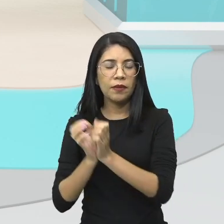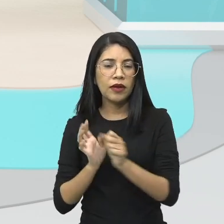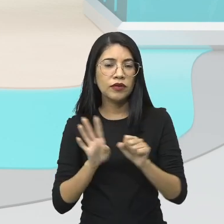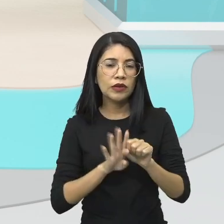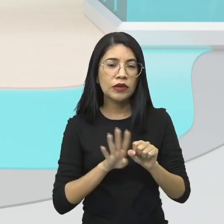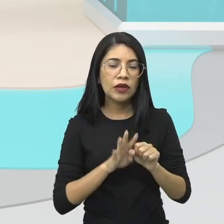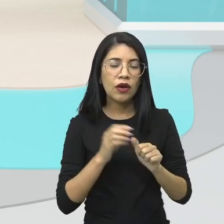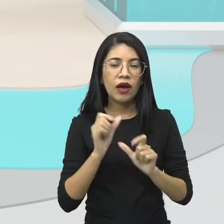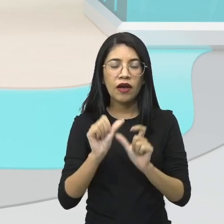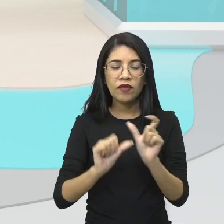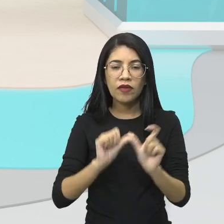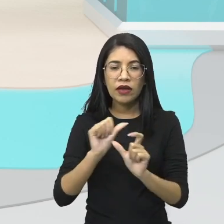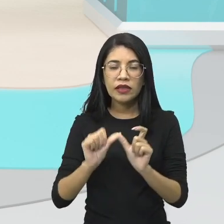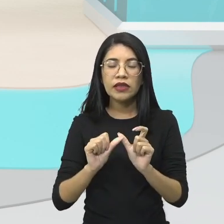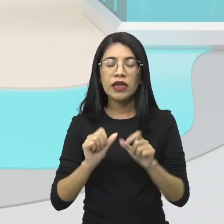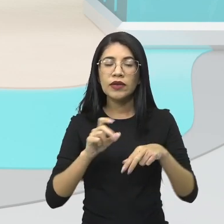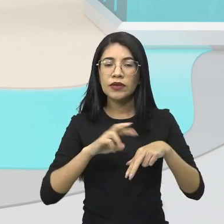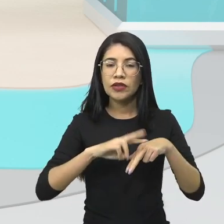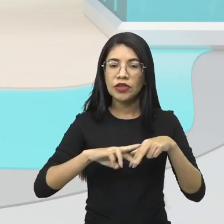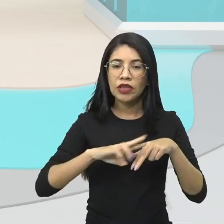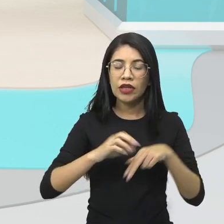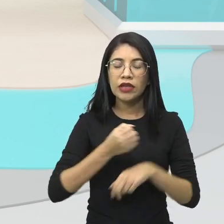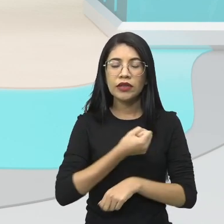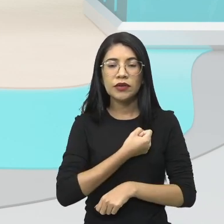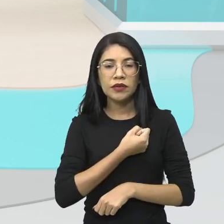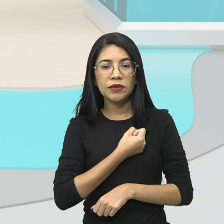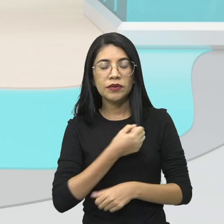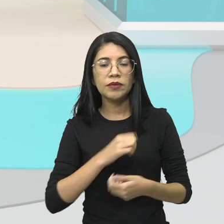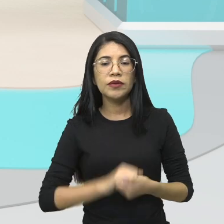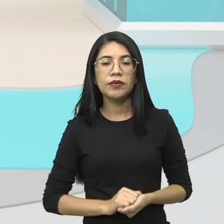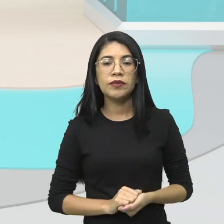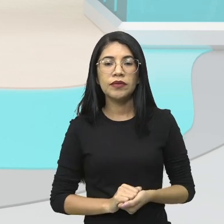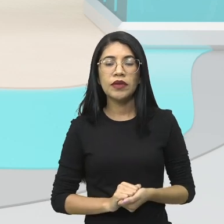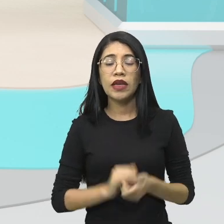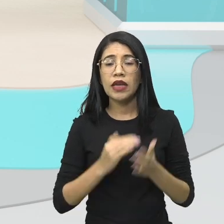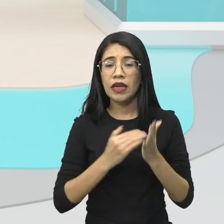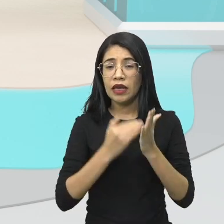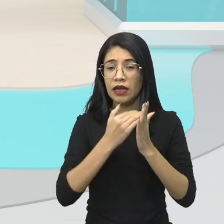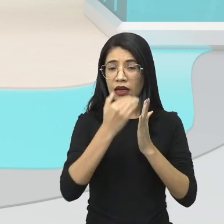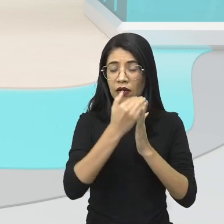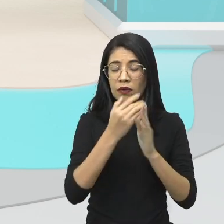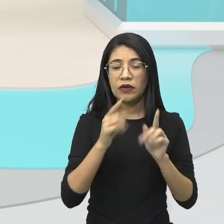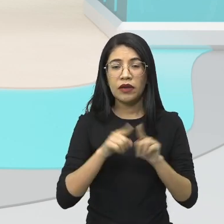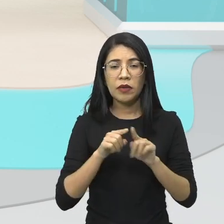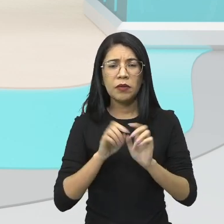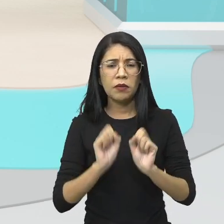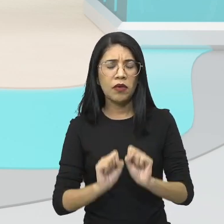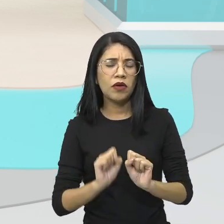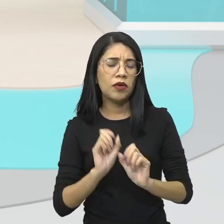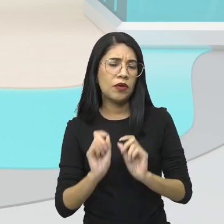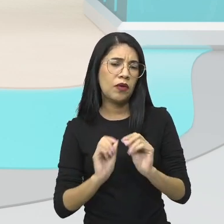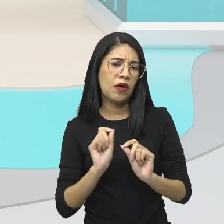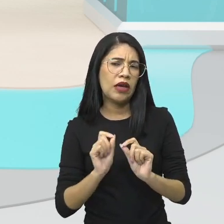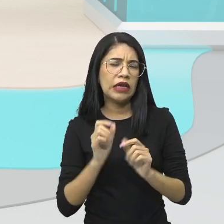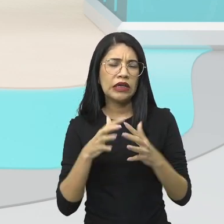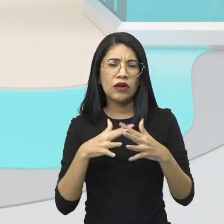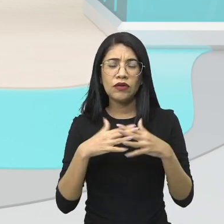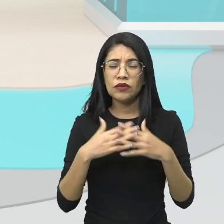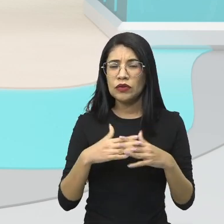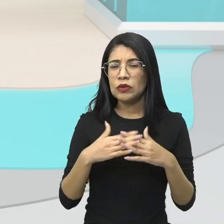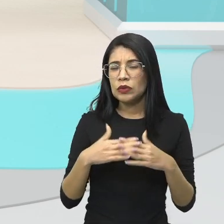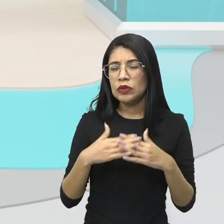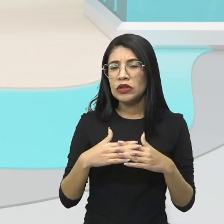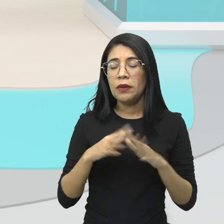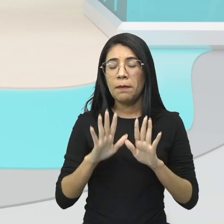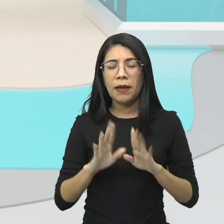substantivo, a flexão em gênero, número, né? E grau. Pode ser que tenha aí ficado um pouquinho confuso, mas